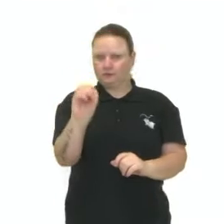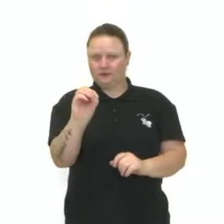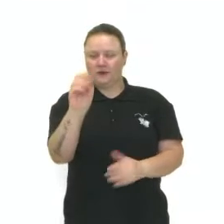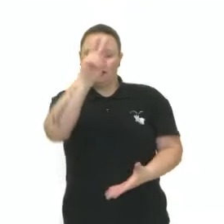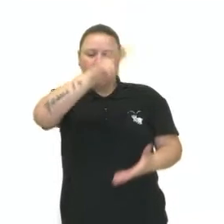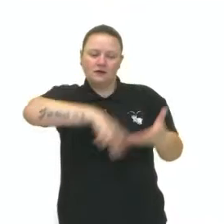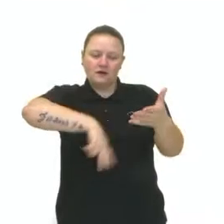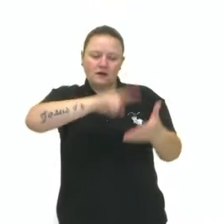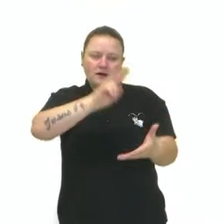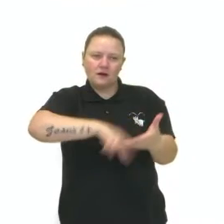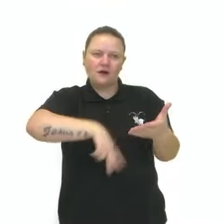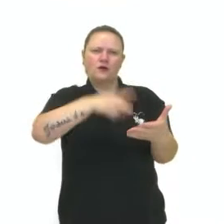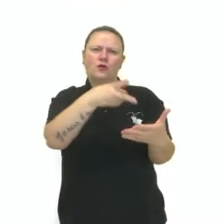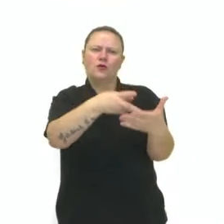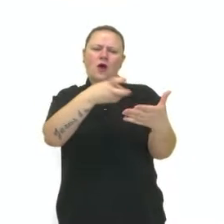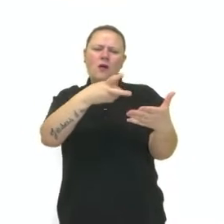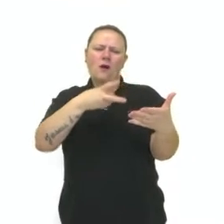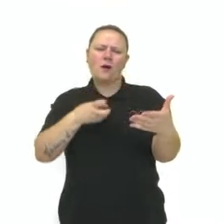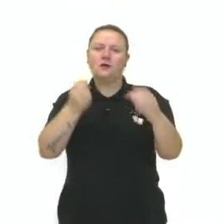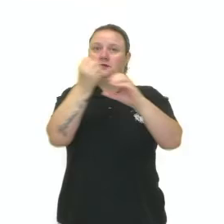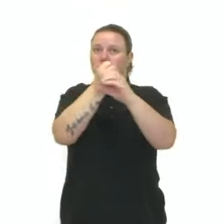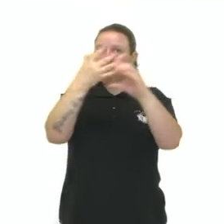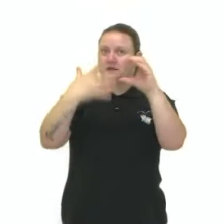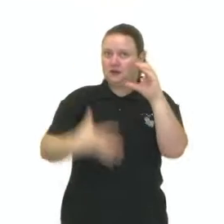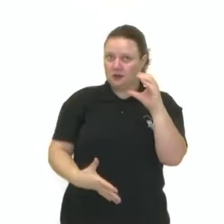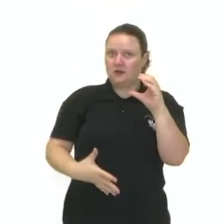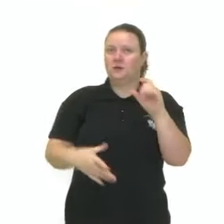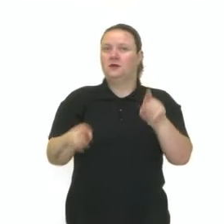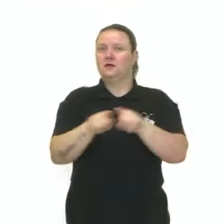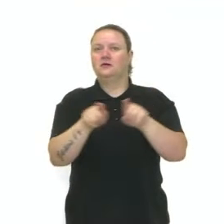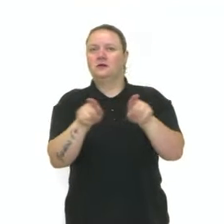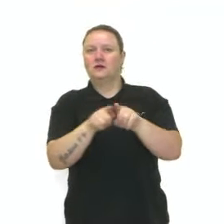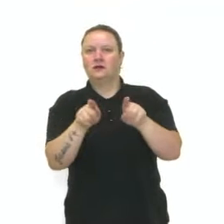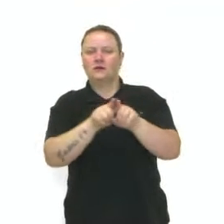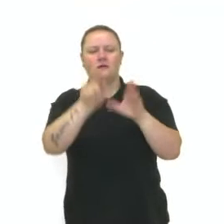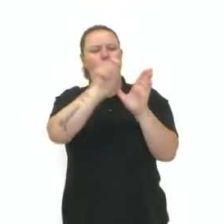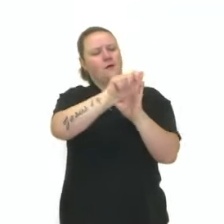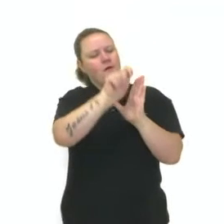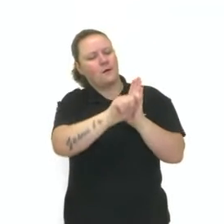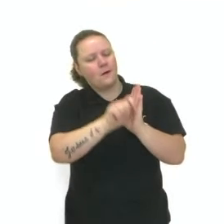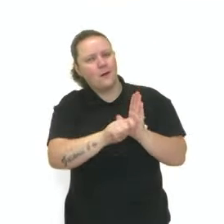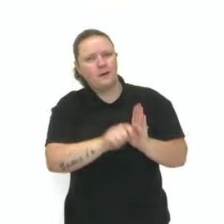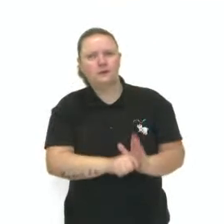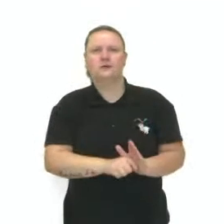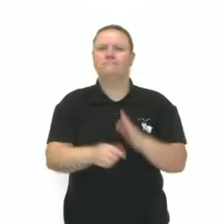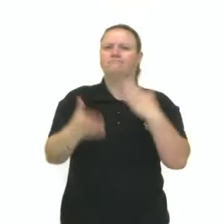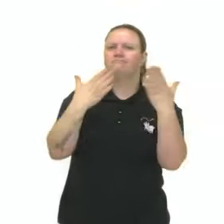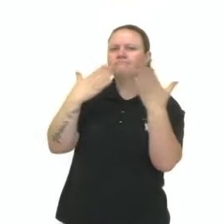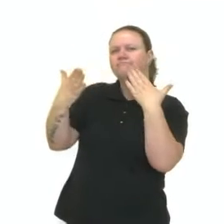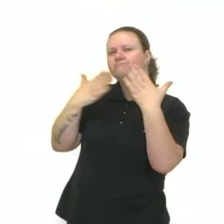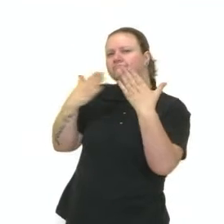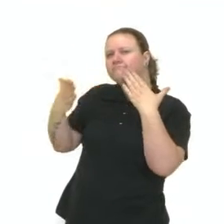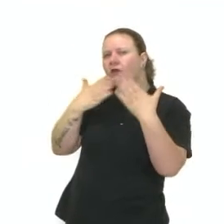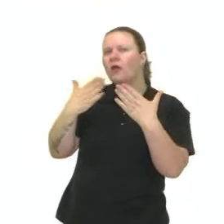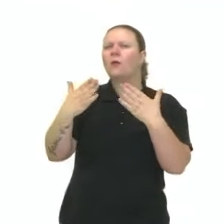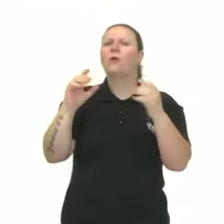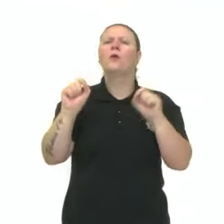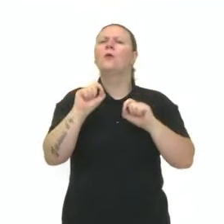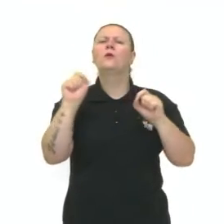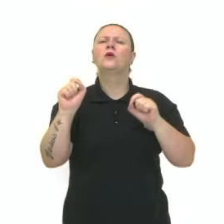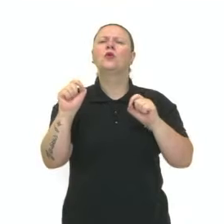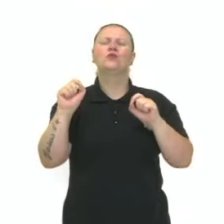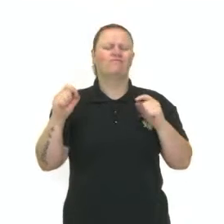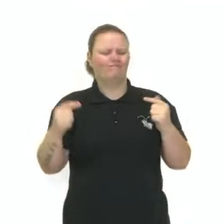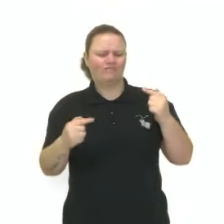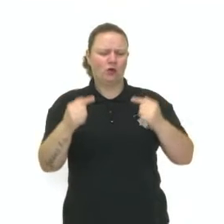reconhecer as características dos elementos narrativos do conto, debatendo sobre o conflito ético